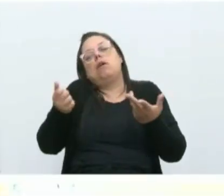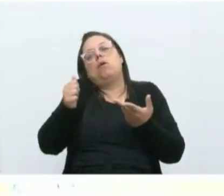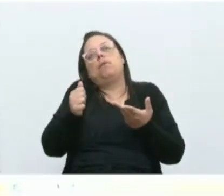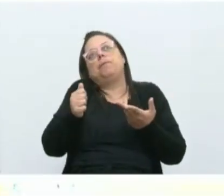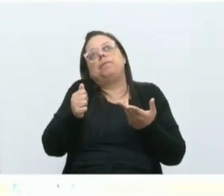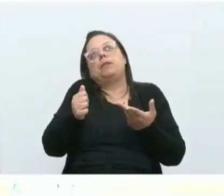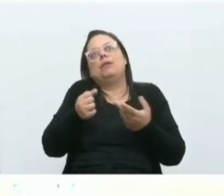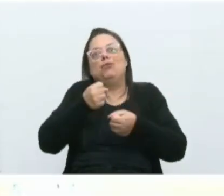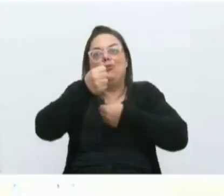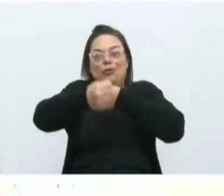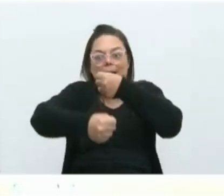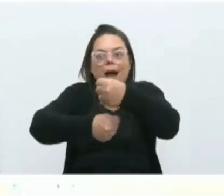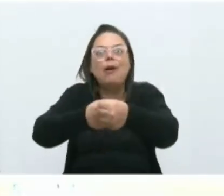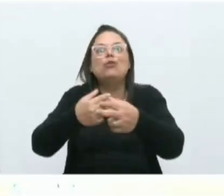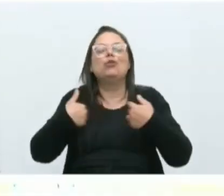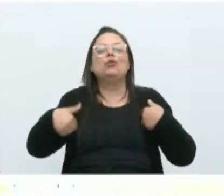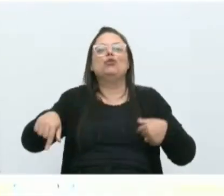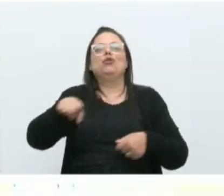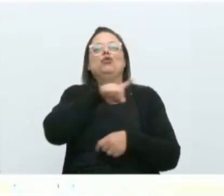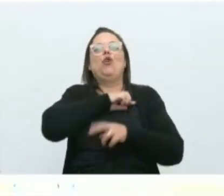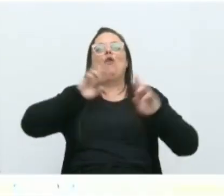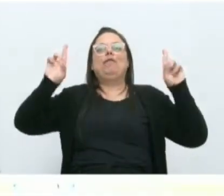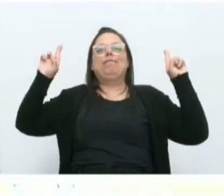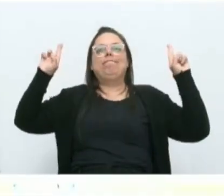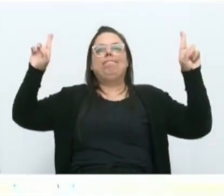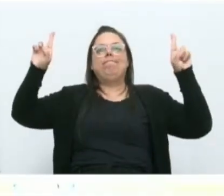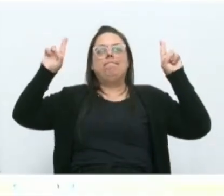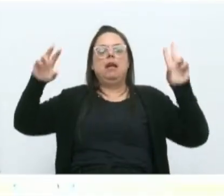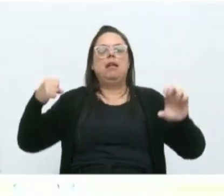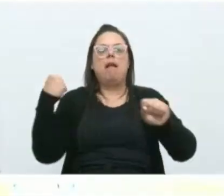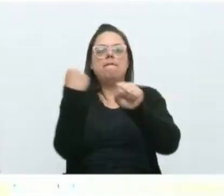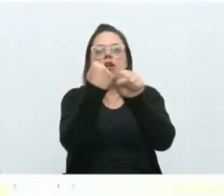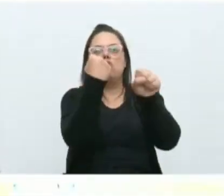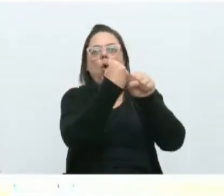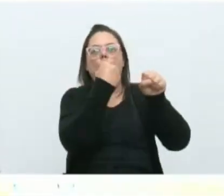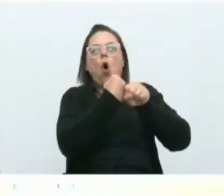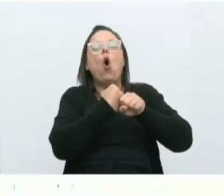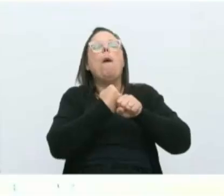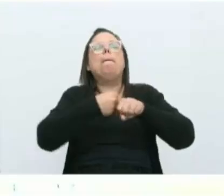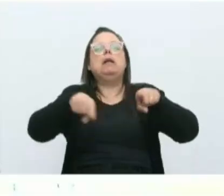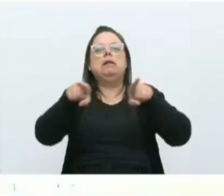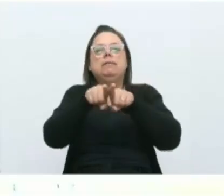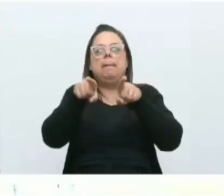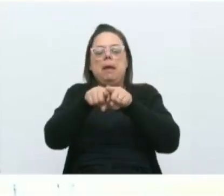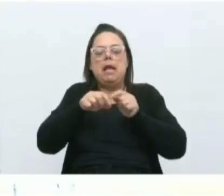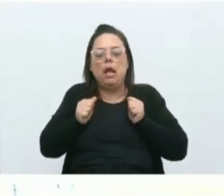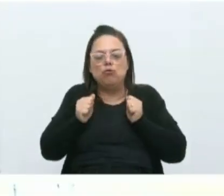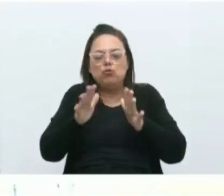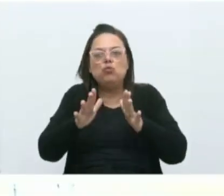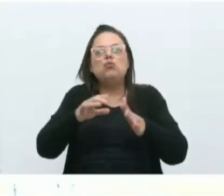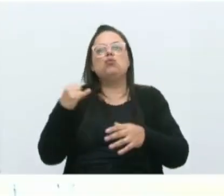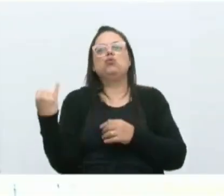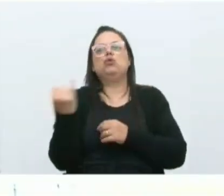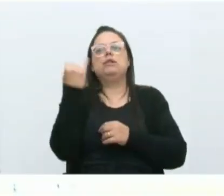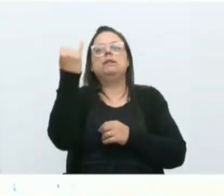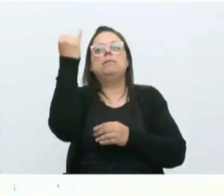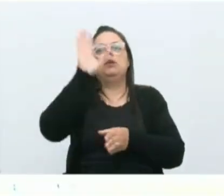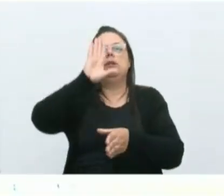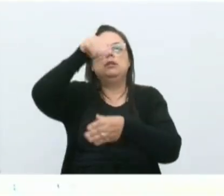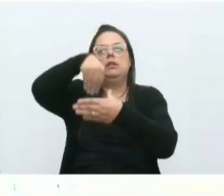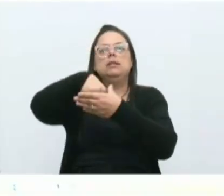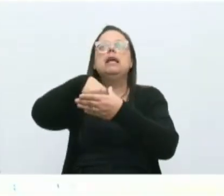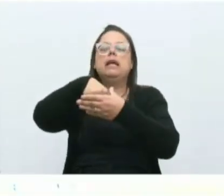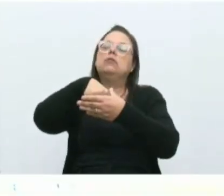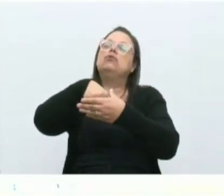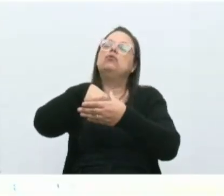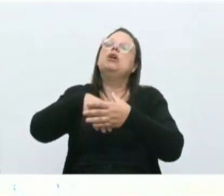nos próximos anos a gente espera que a gente vejam obras e fatos concretos importantes sendo realizados por